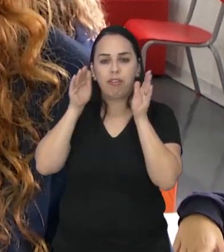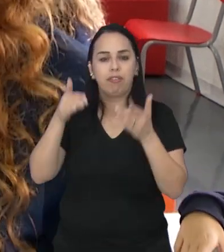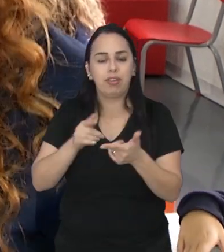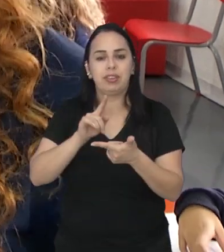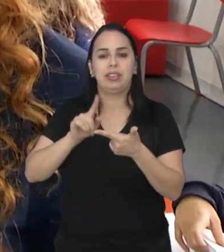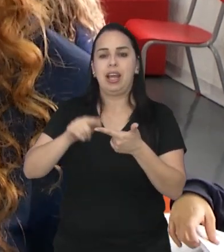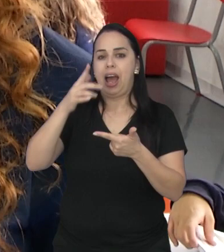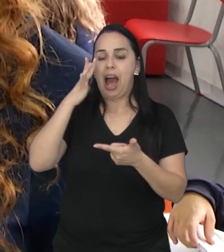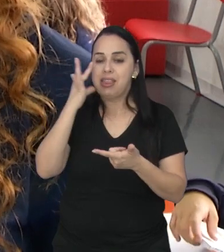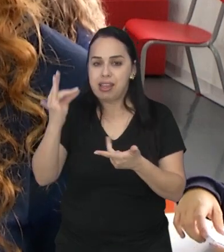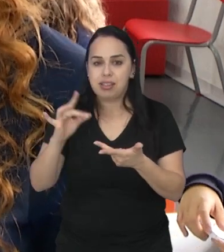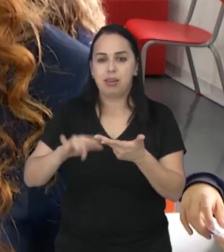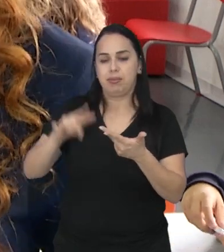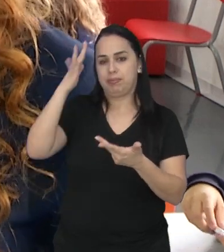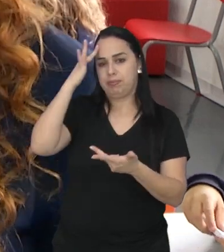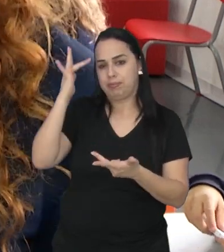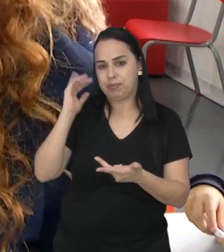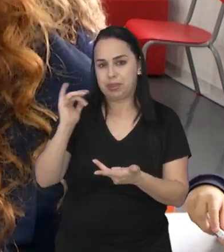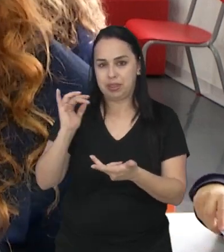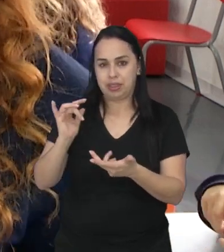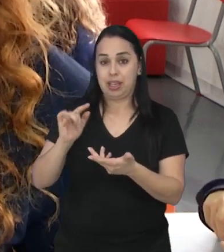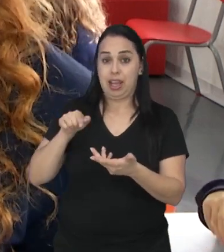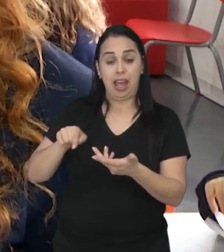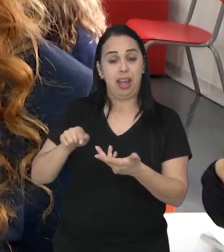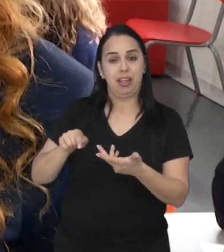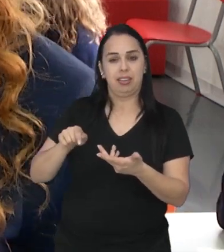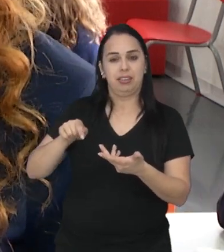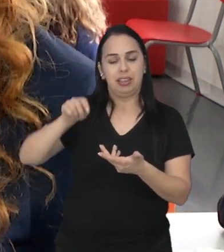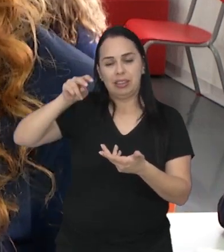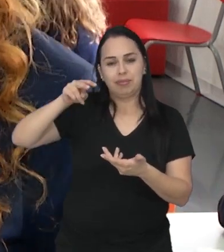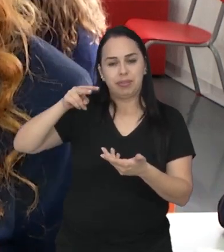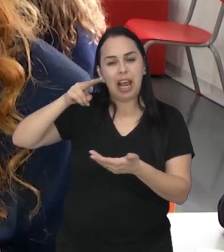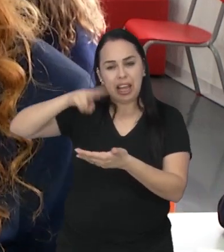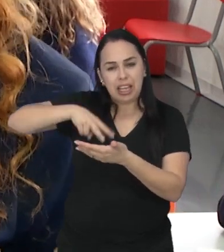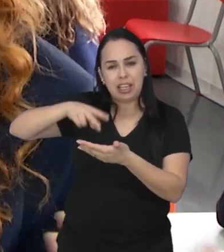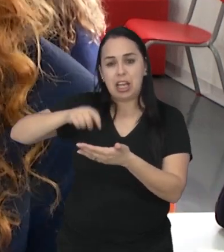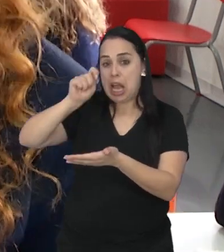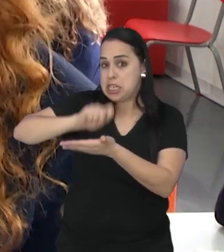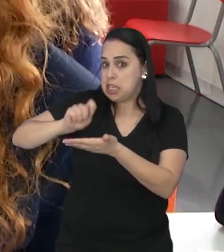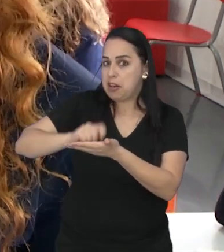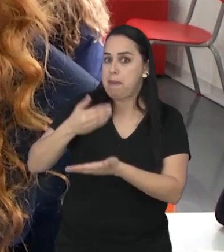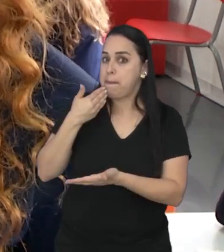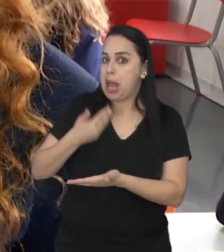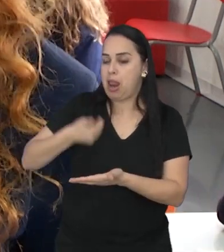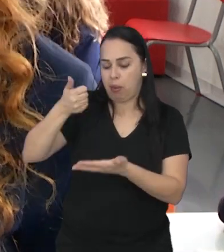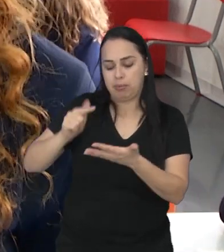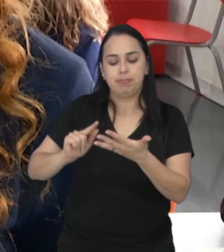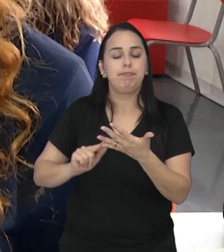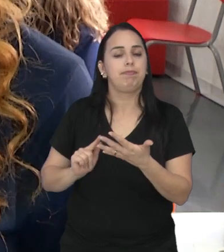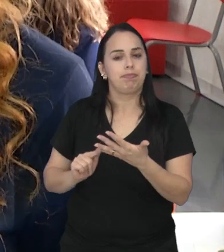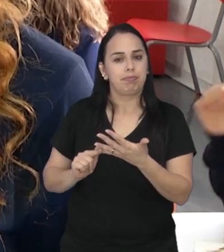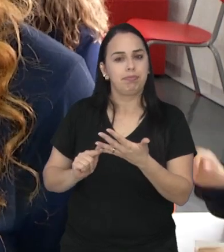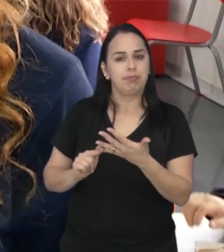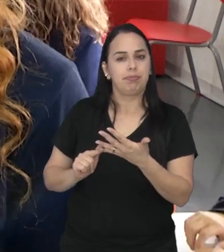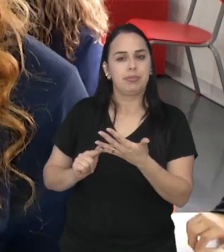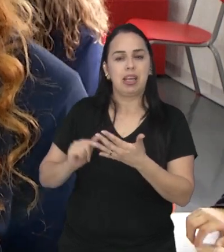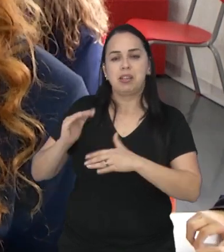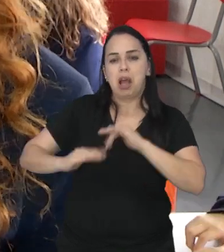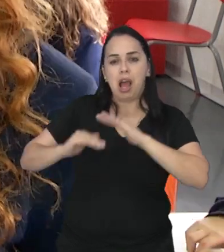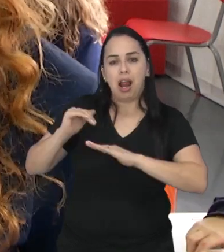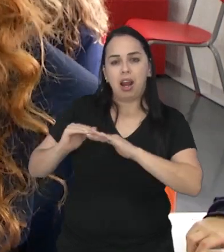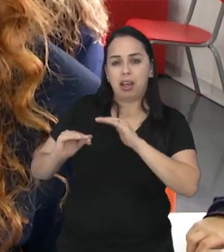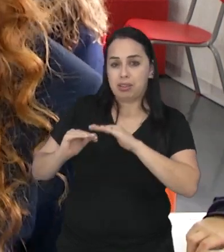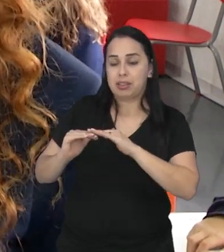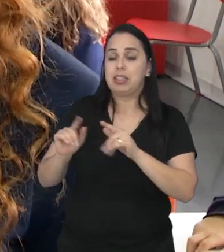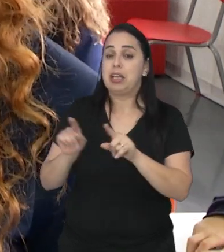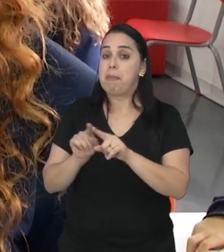atenção, raciocínio. Uma criança leitora, ela vai ter uma escrita muito melhor, ela vai ter mais habilidades